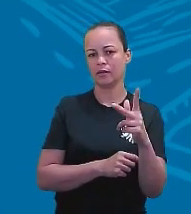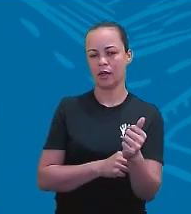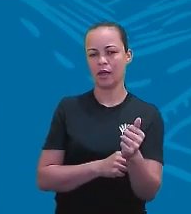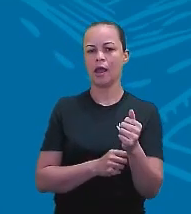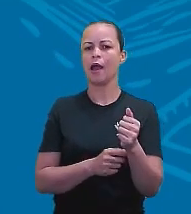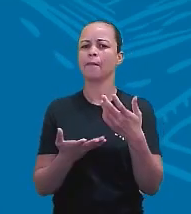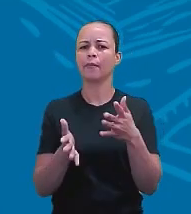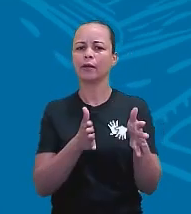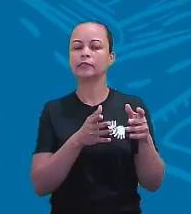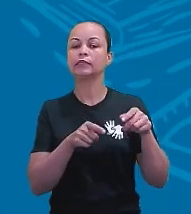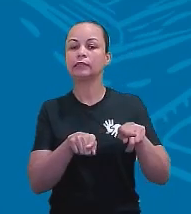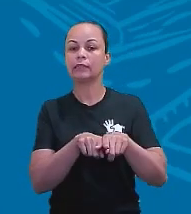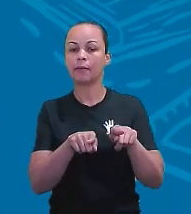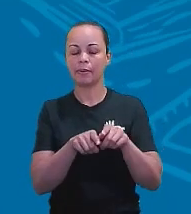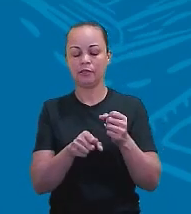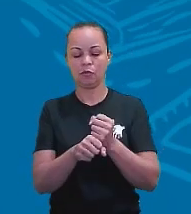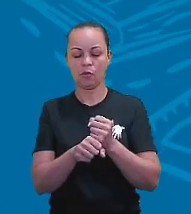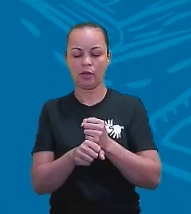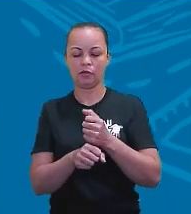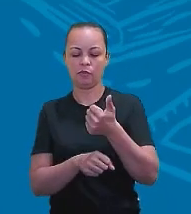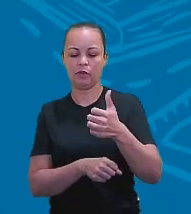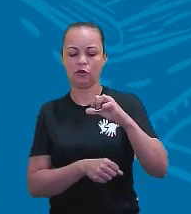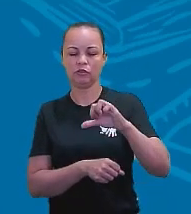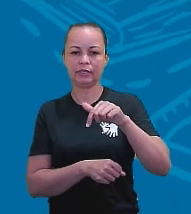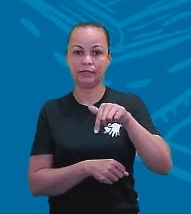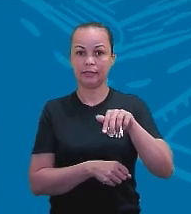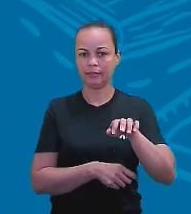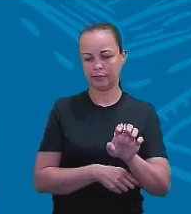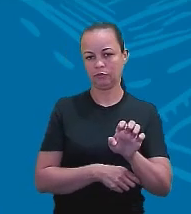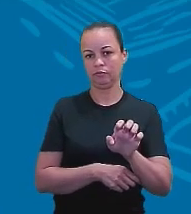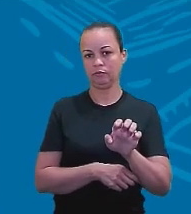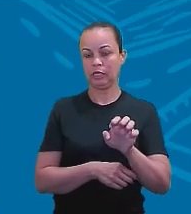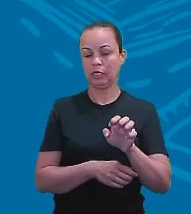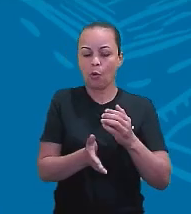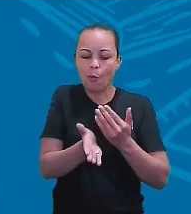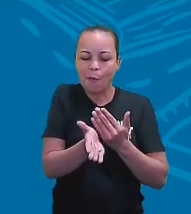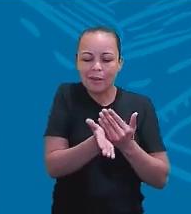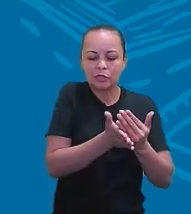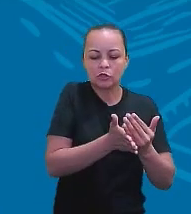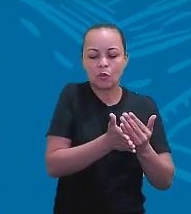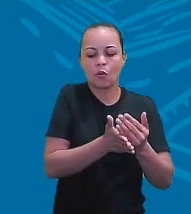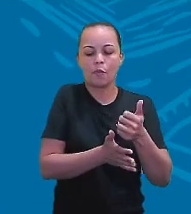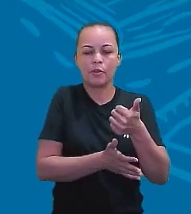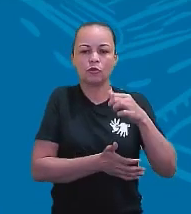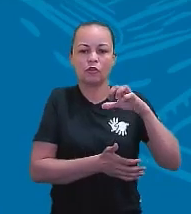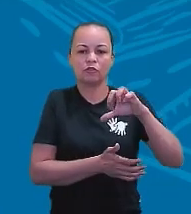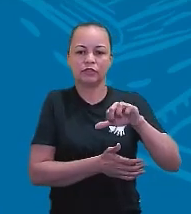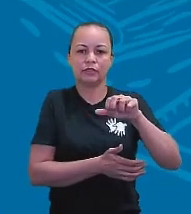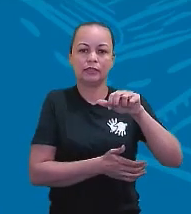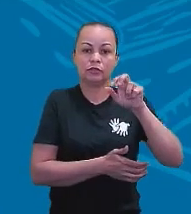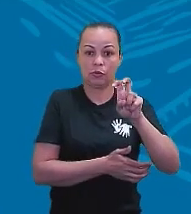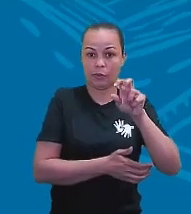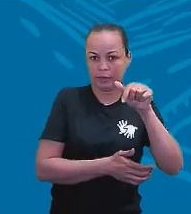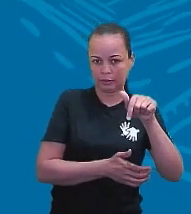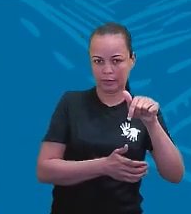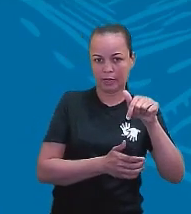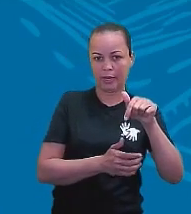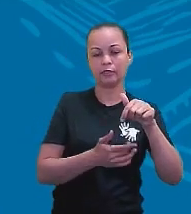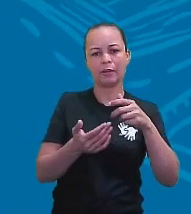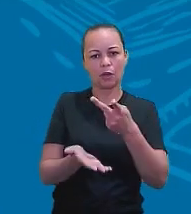de 1975. Então, 1957 foi quando foi passada, mas a operação de fato só